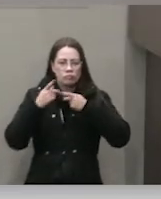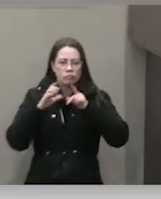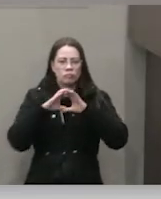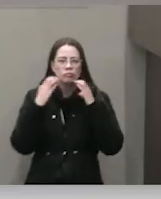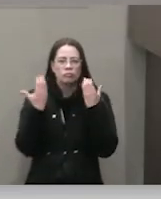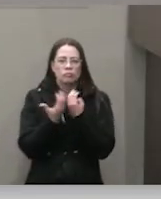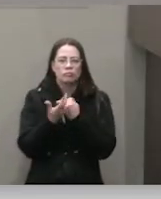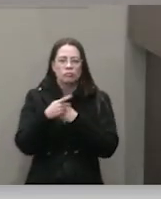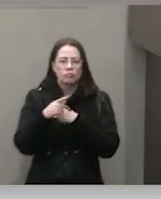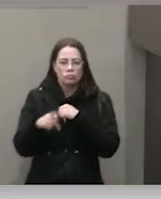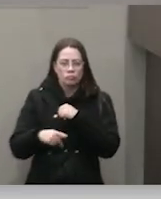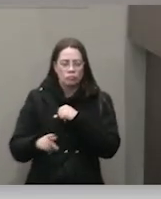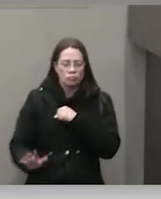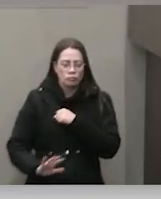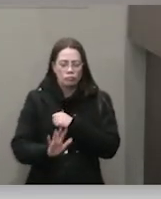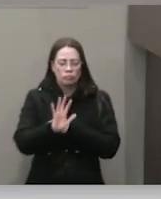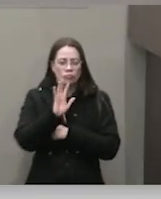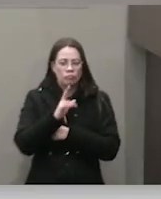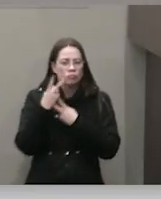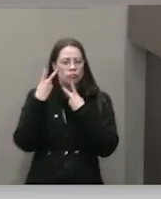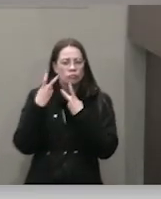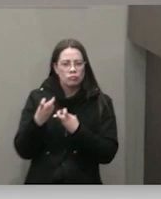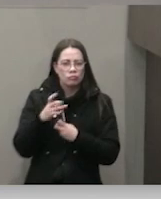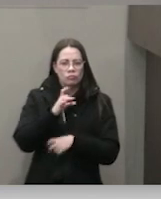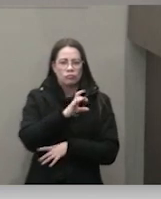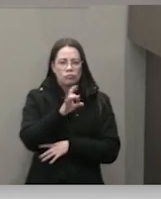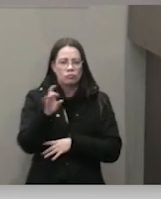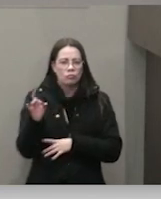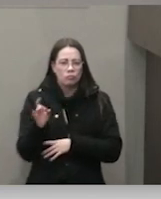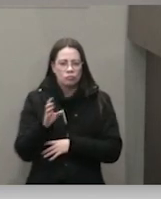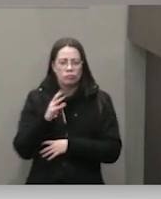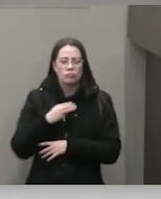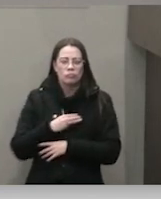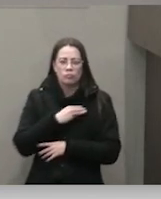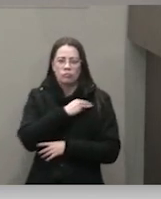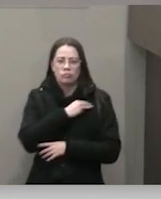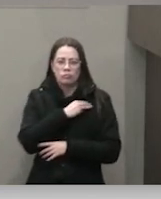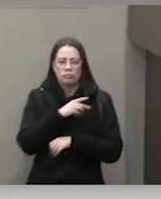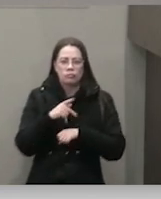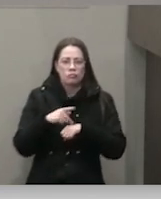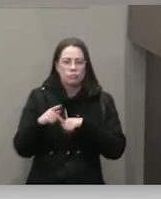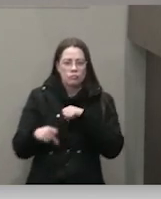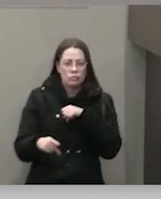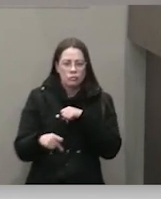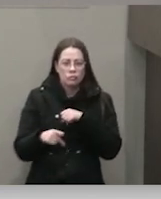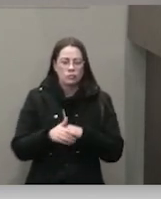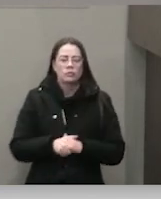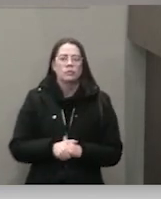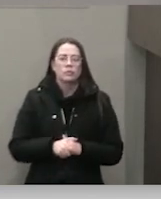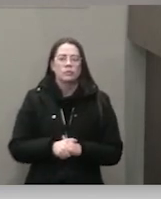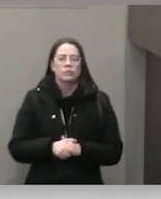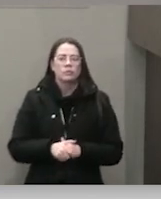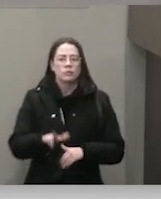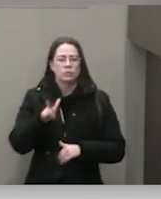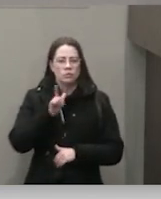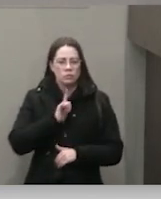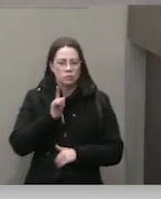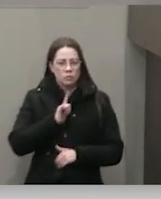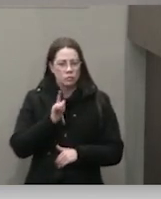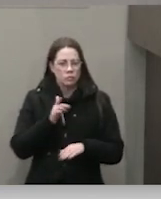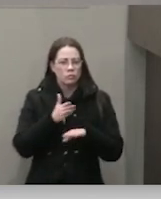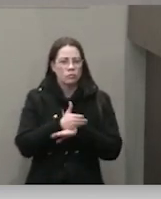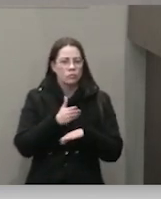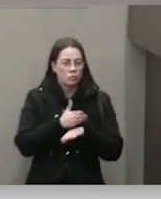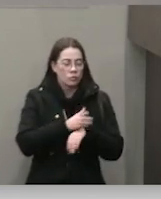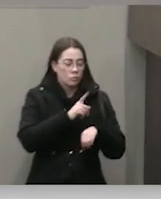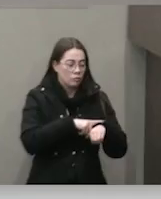de Passo Fundo valoriza e reconhece cada um dos nobres militares do município de Passo Fundo, que tem hora para entrar, mas não tem hora